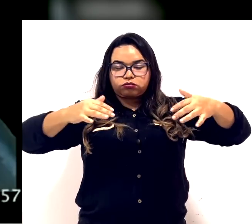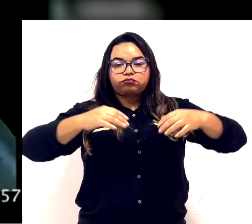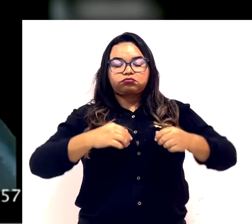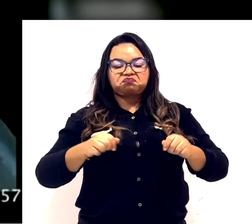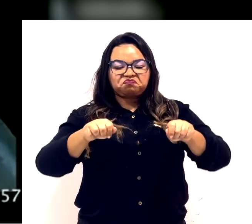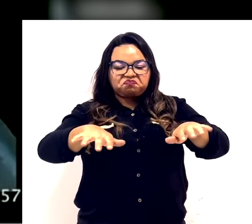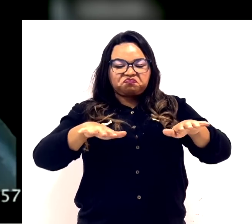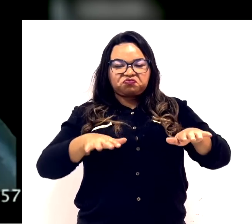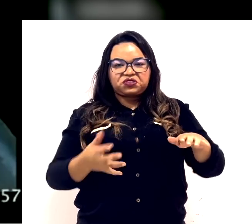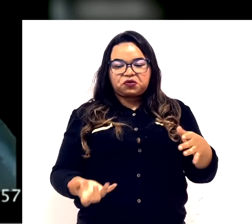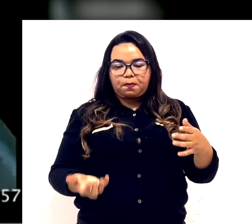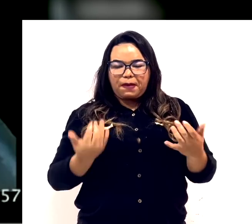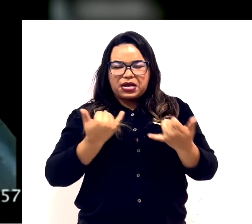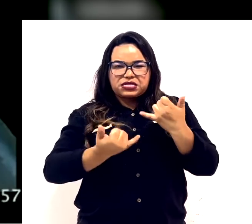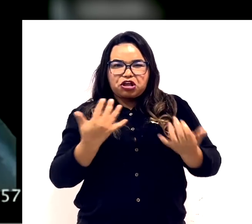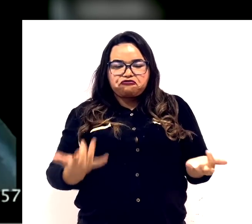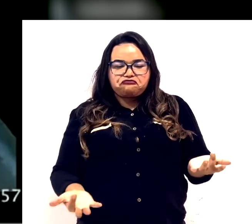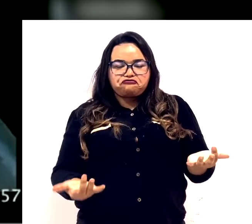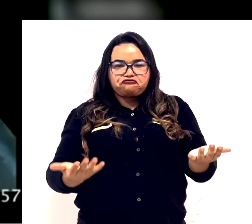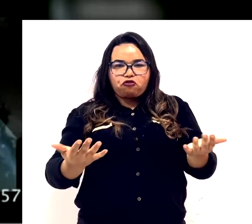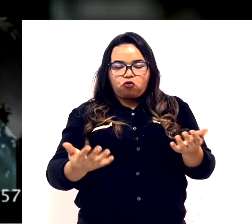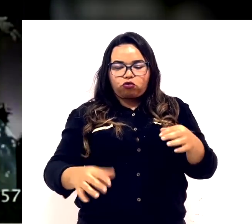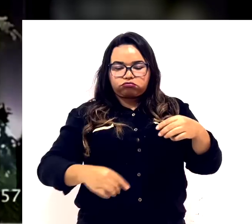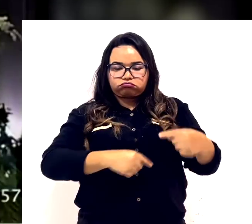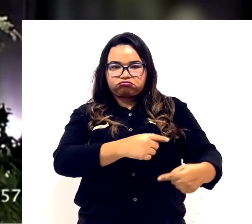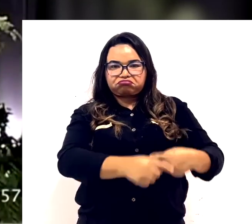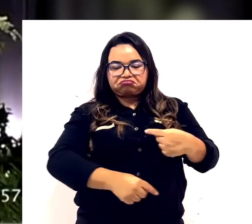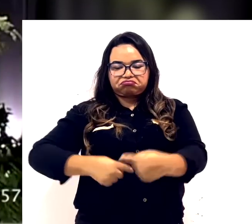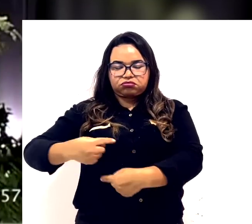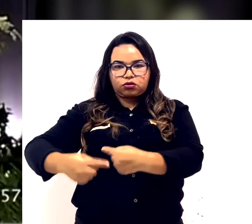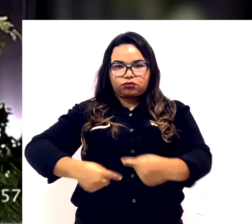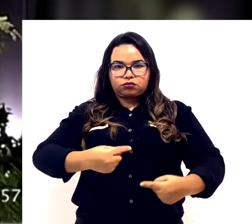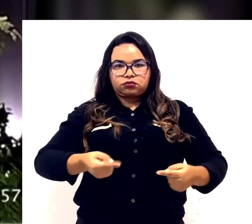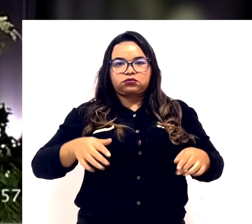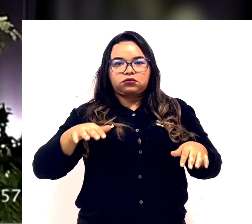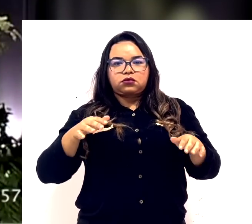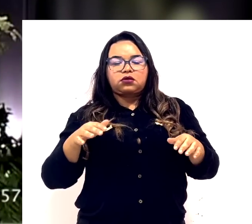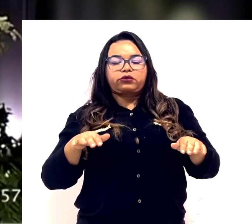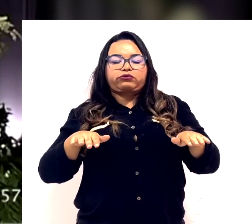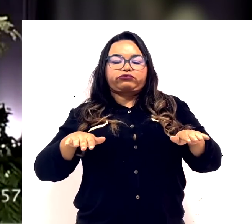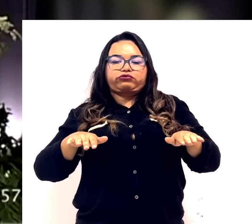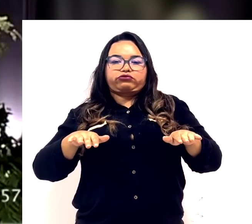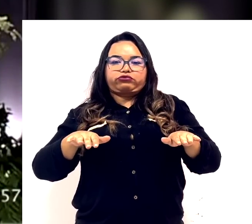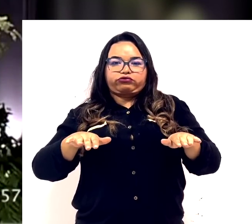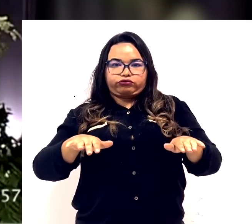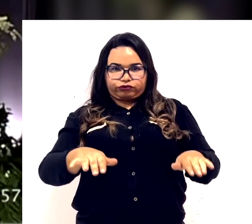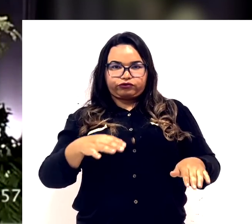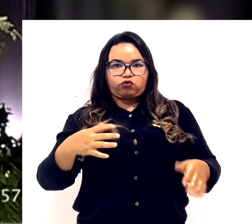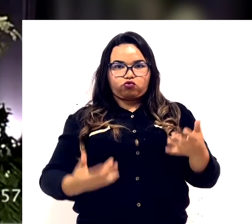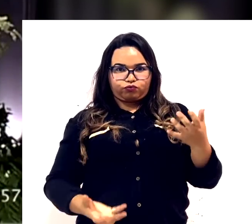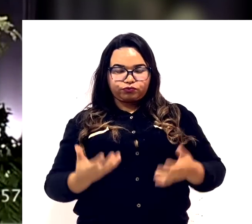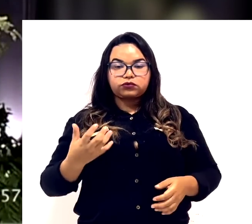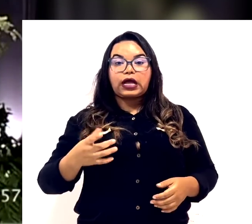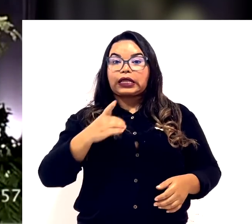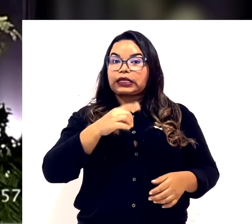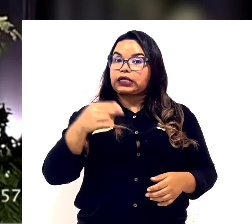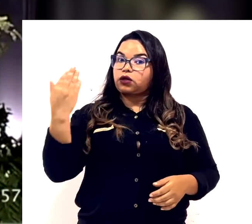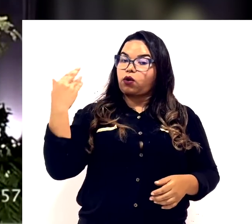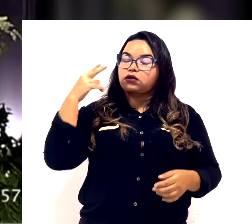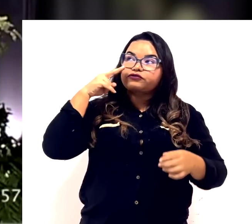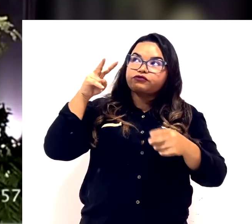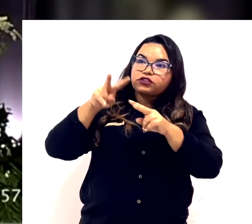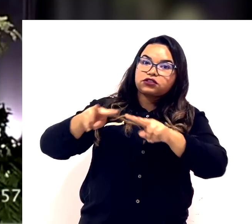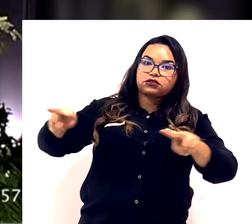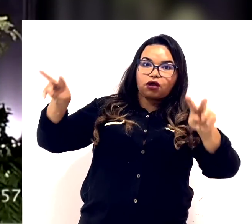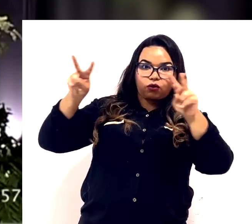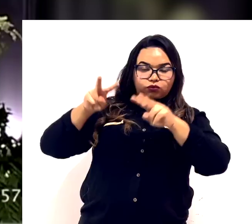fogo ardente. Portanto, Daniel está observando os eventos aqui na Terra, em que tudo parece girar em torno